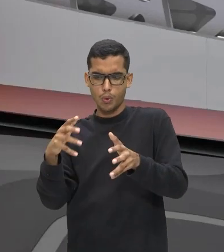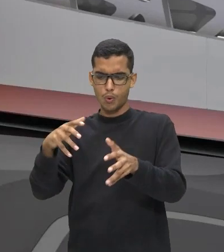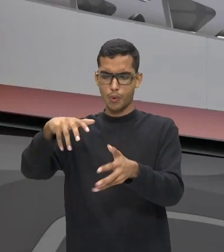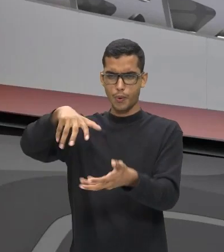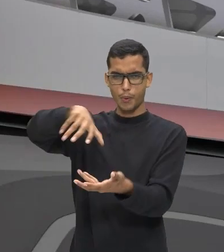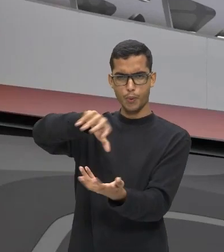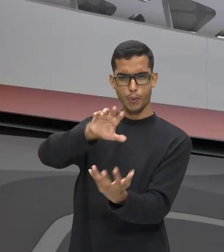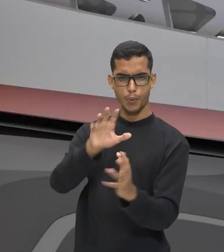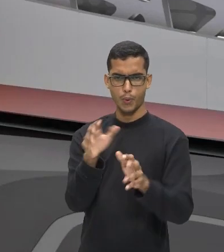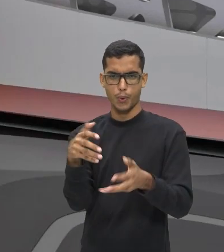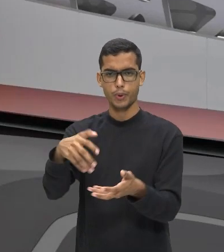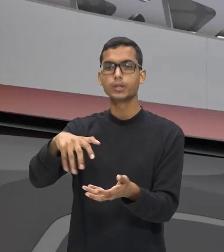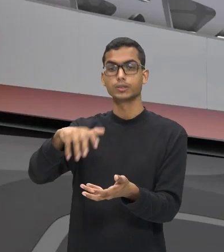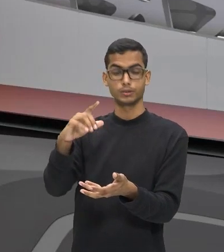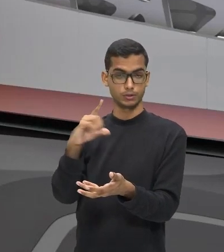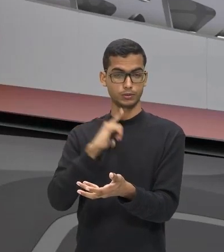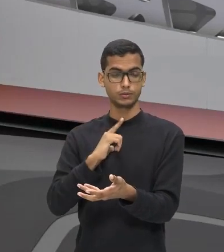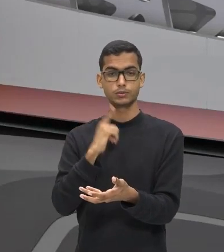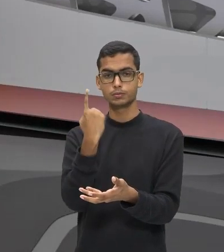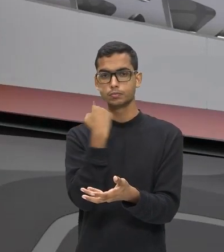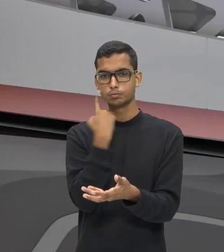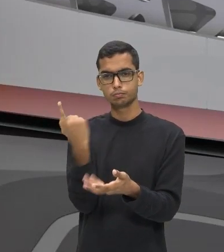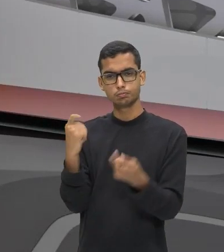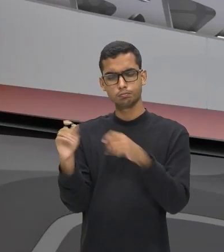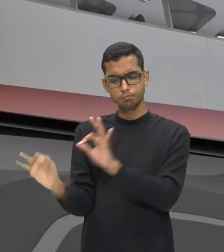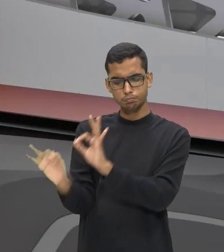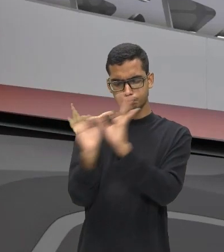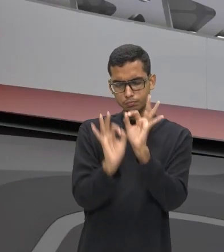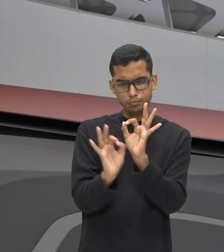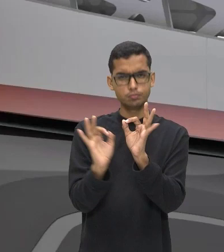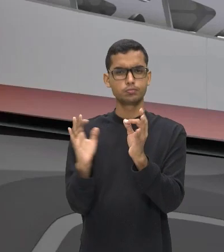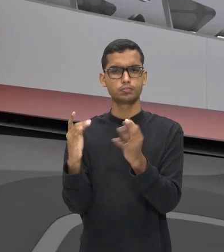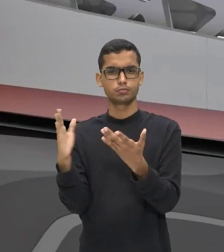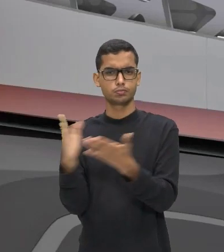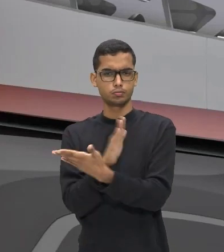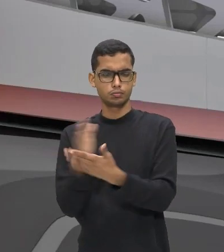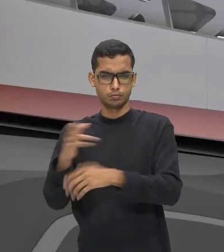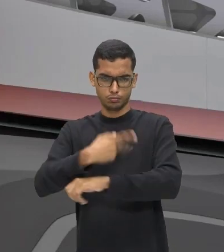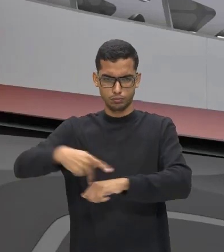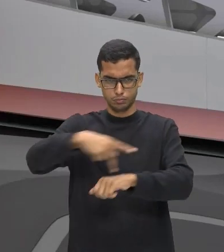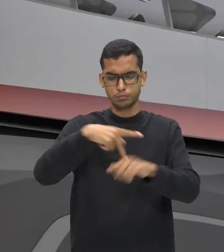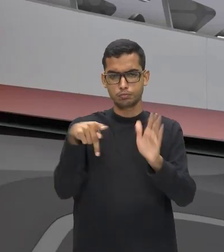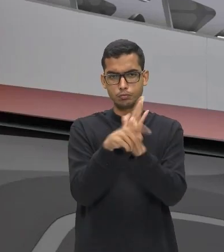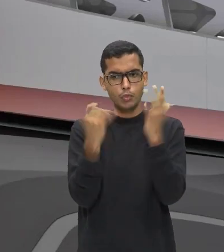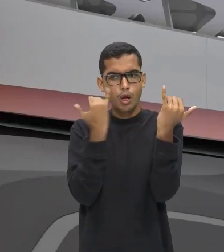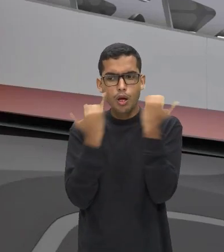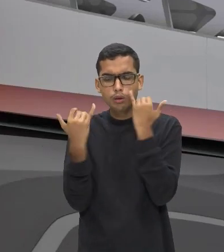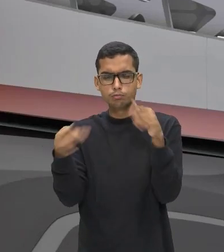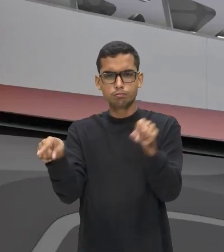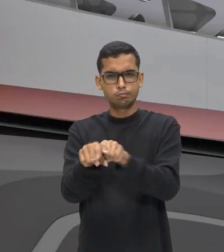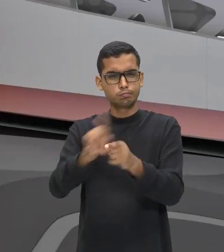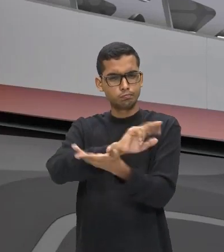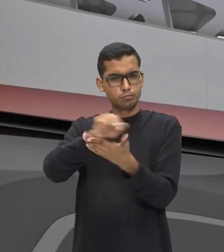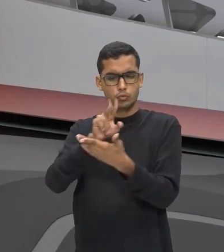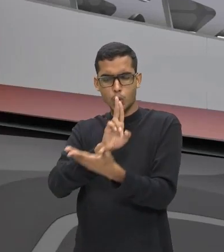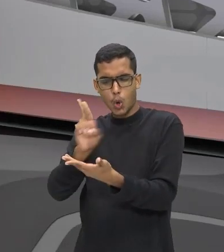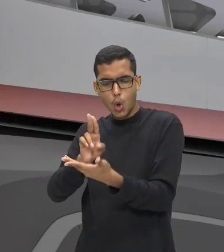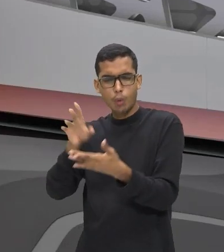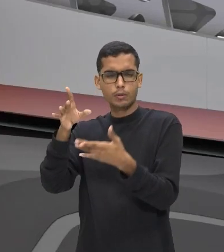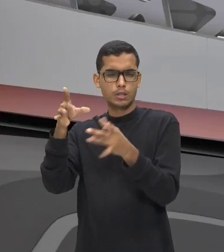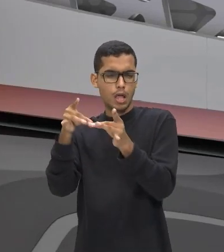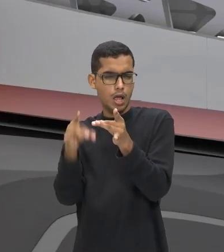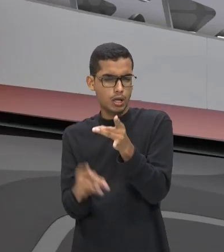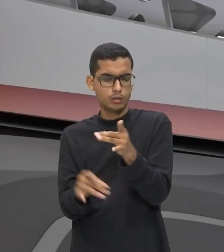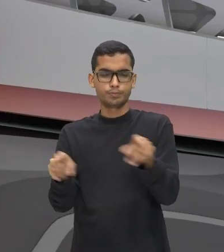desculpa, em parte desse globo terrestre, nós estamos conseguindo observar essa informação, certo? Continuando então,